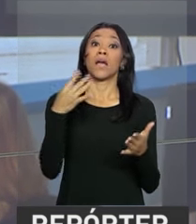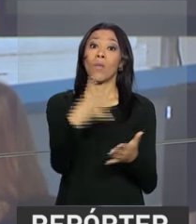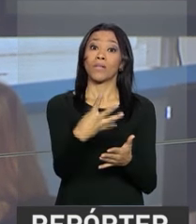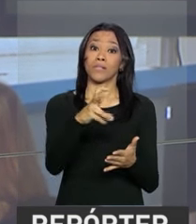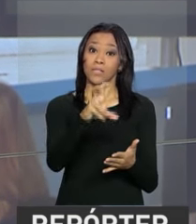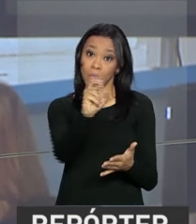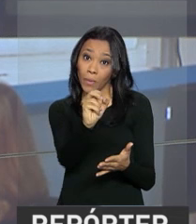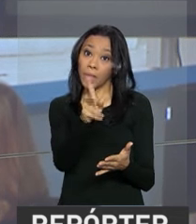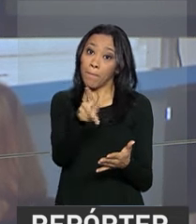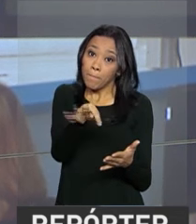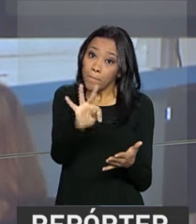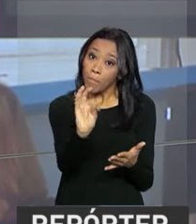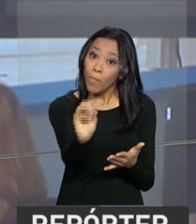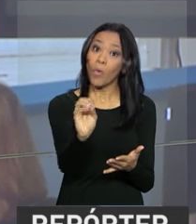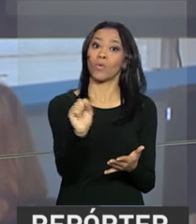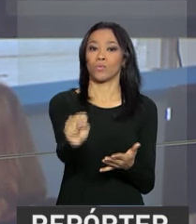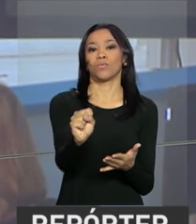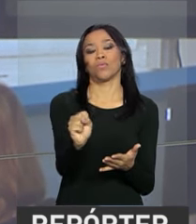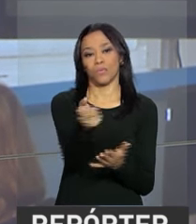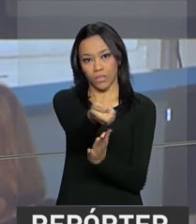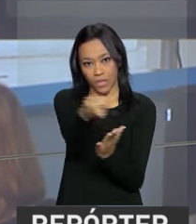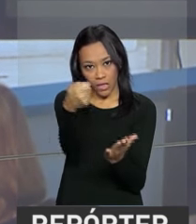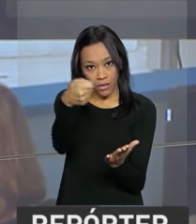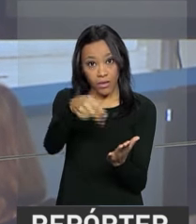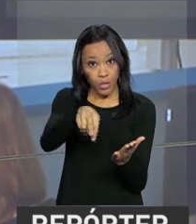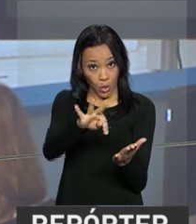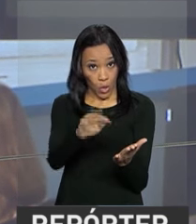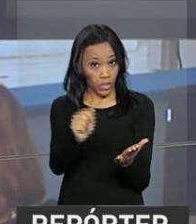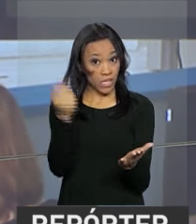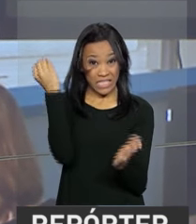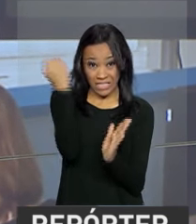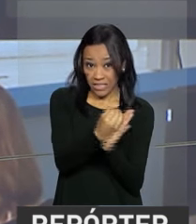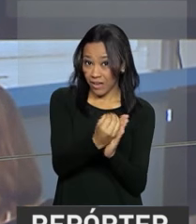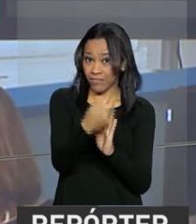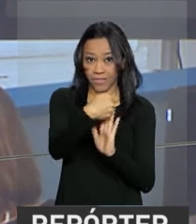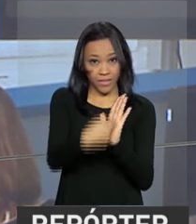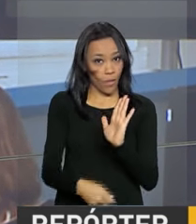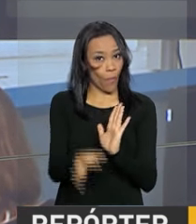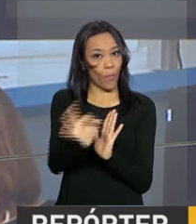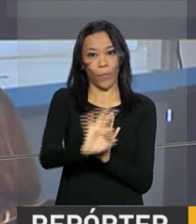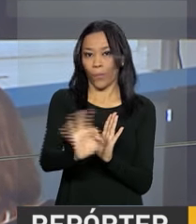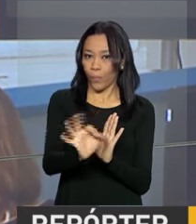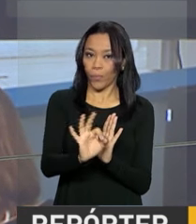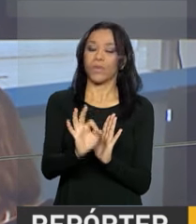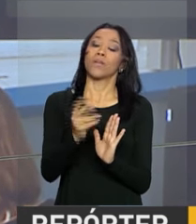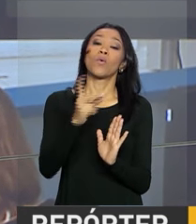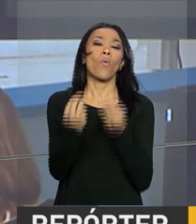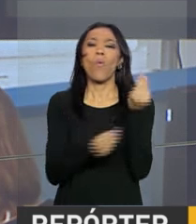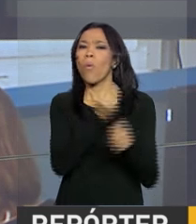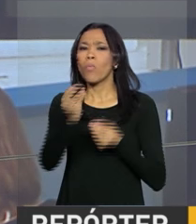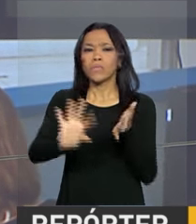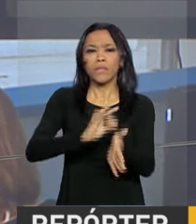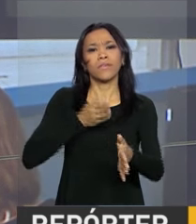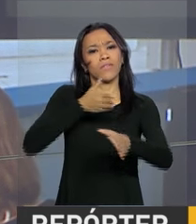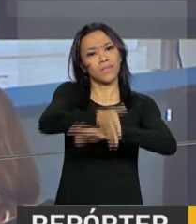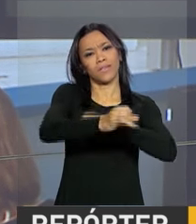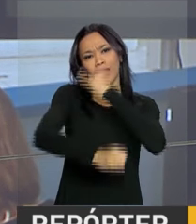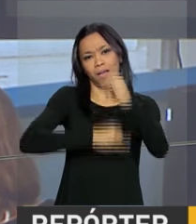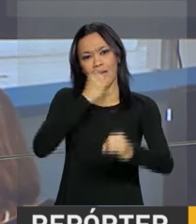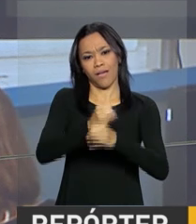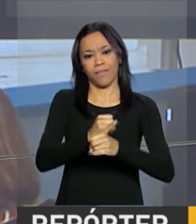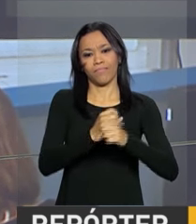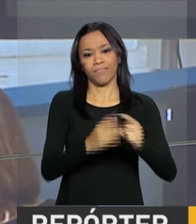450 pontos na média das notas e não ter zerado a redação para fazer a inscrição basta acessar o